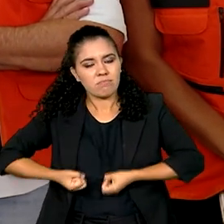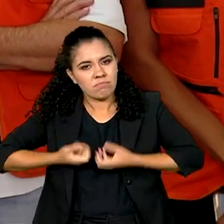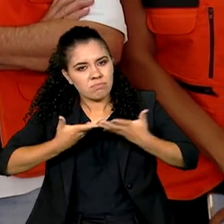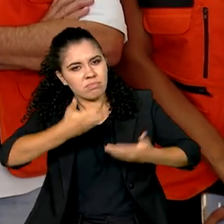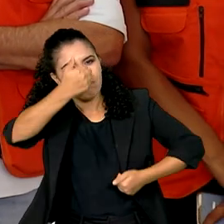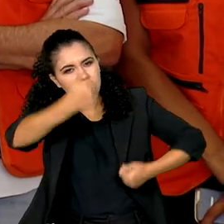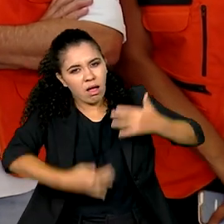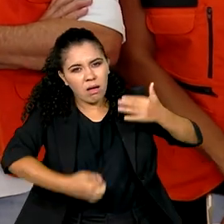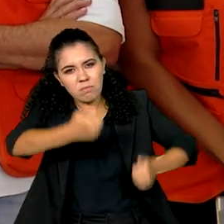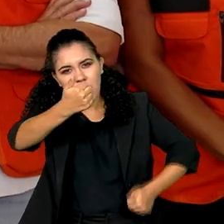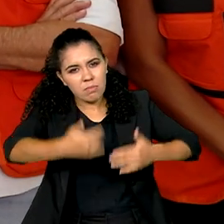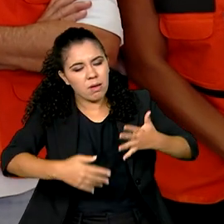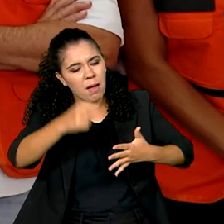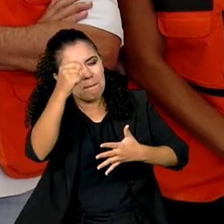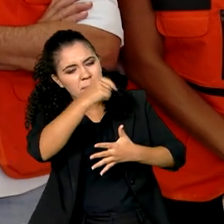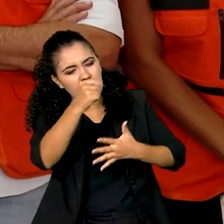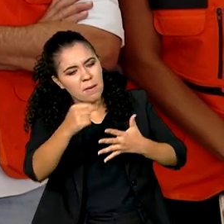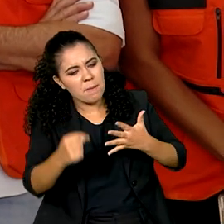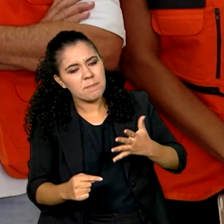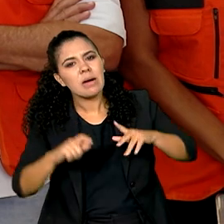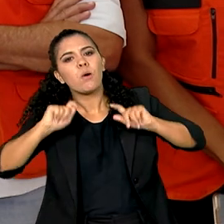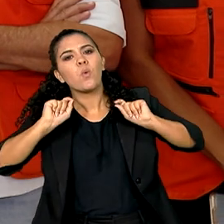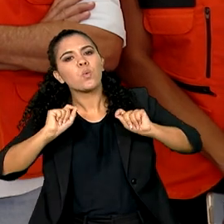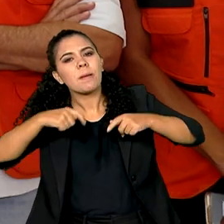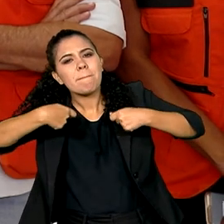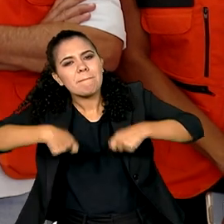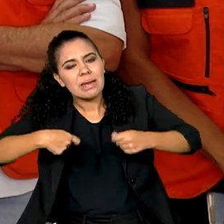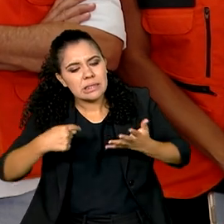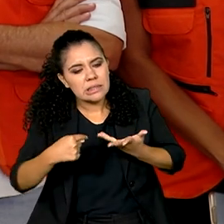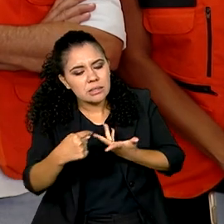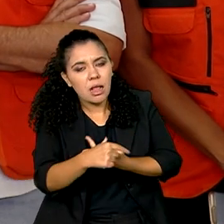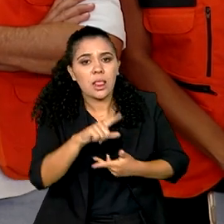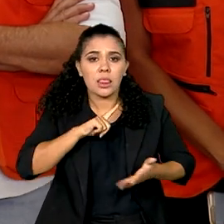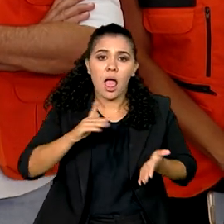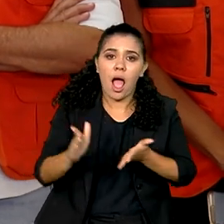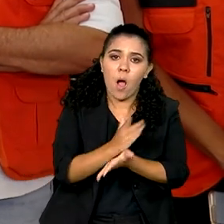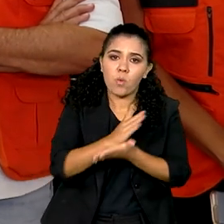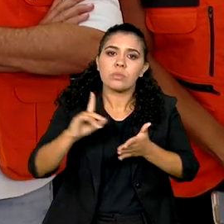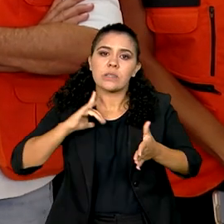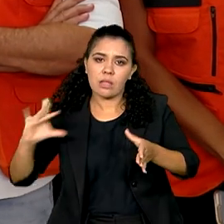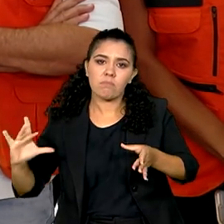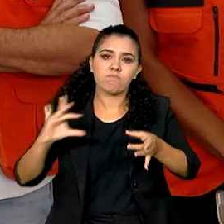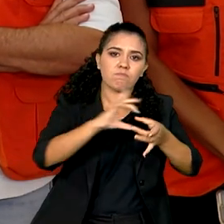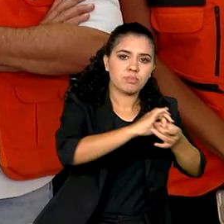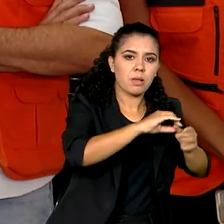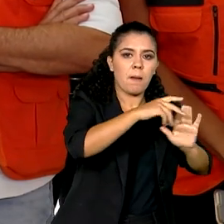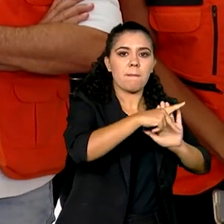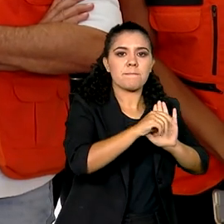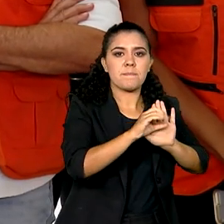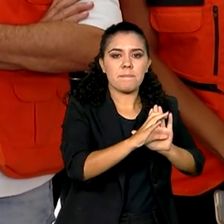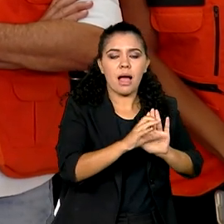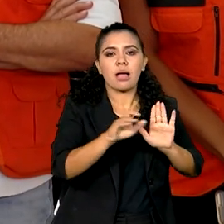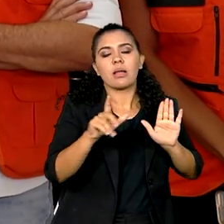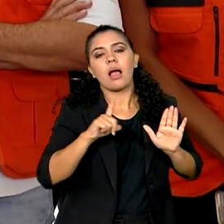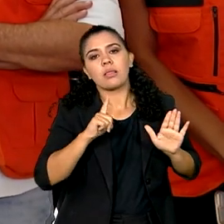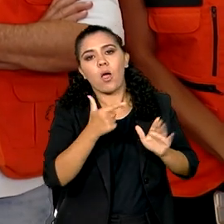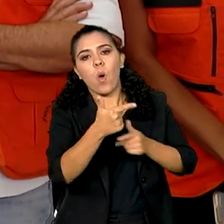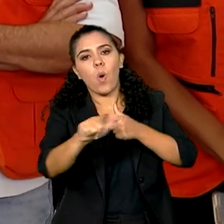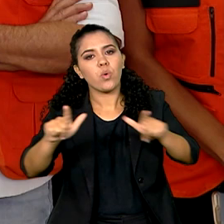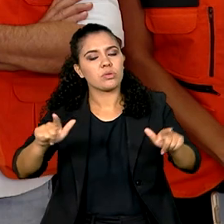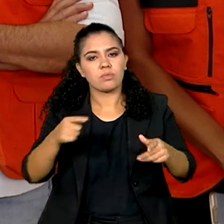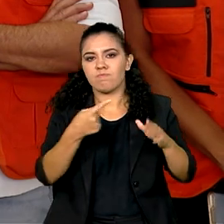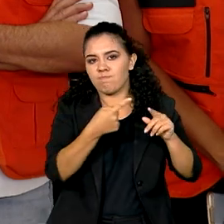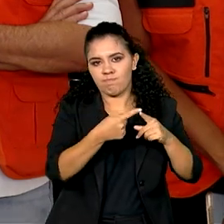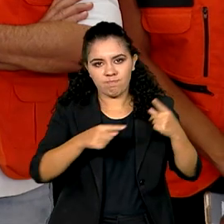importante suas demandas. Algumas estão no PAC, outras não estão, mas essa abertura do processo de